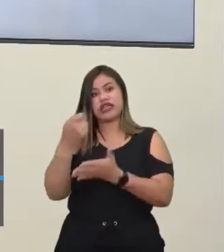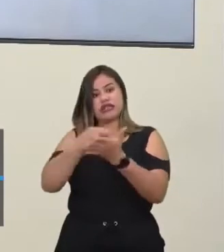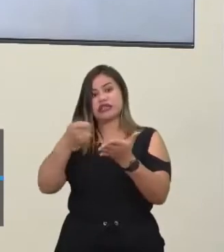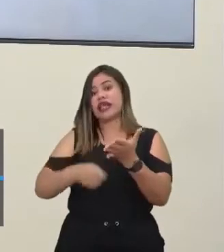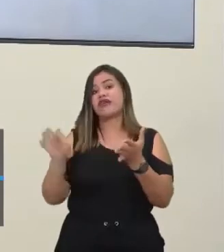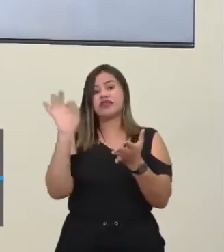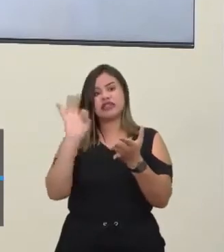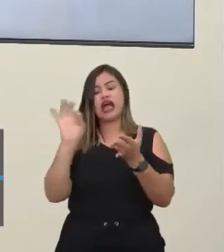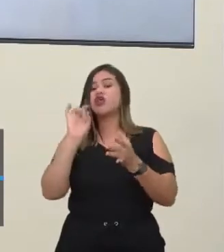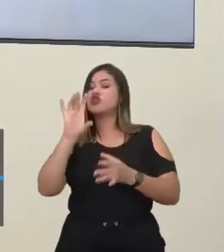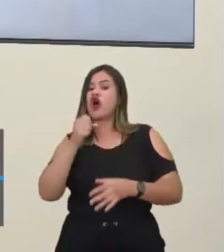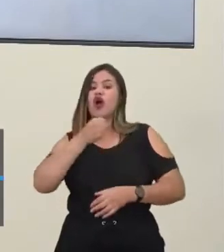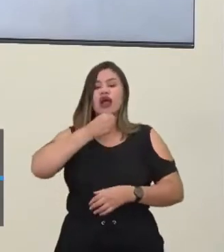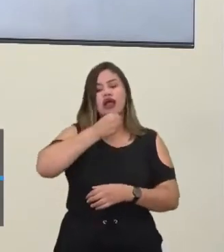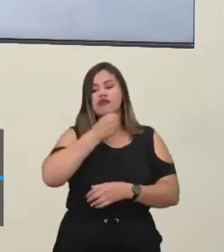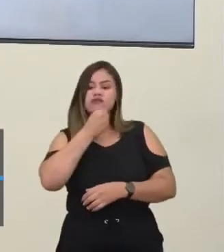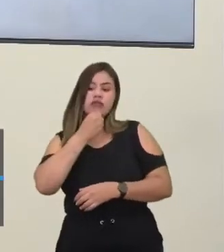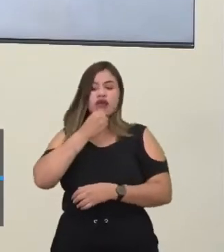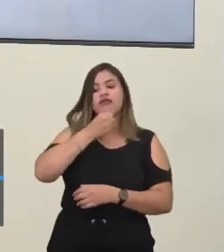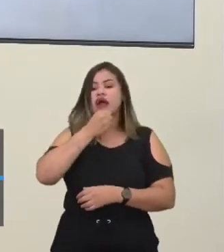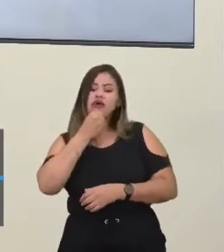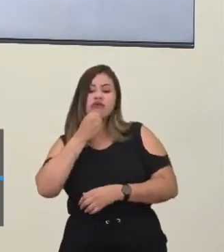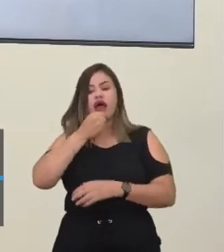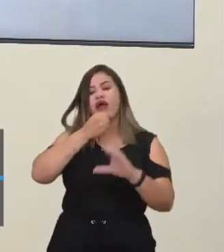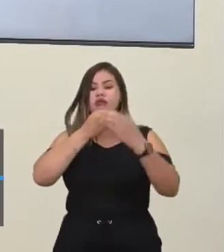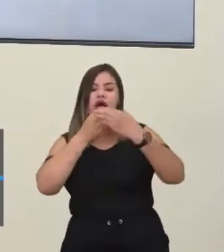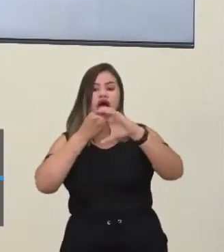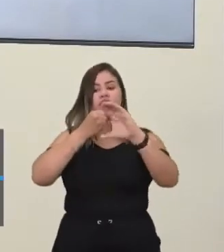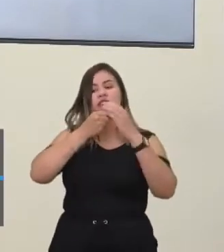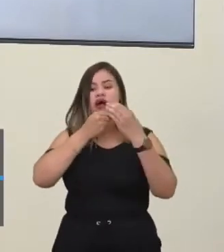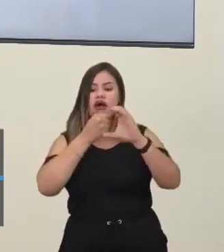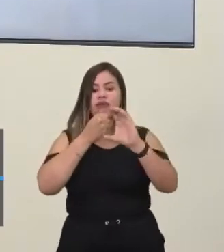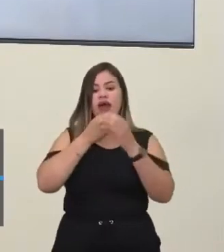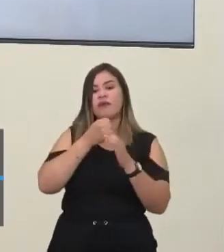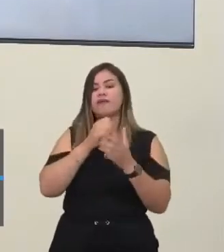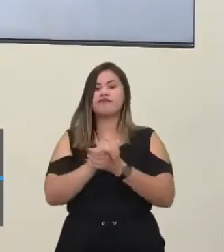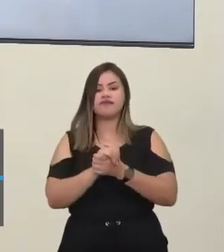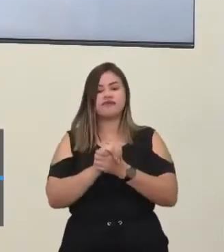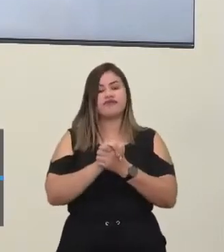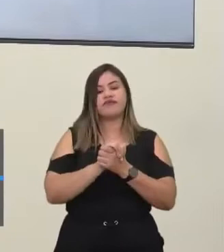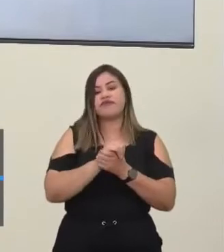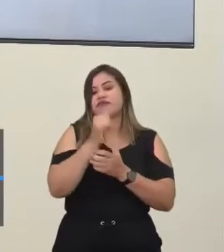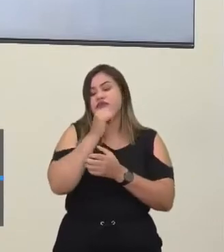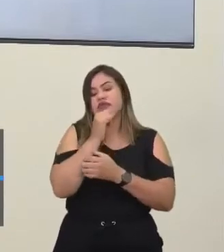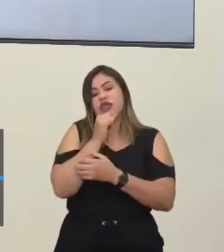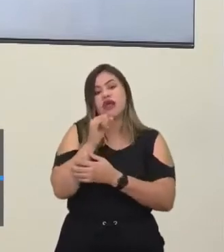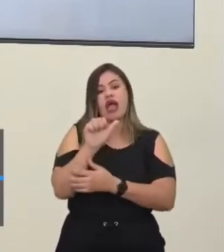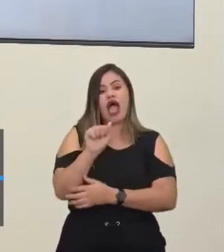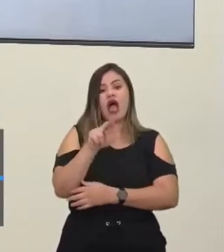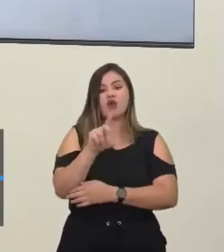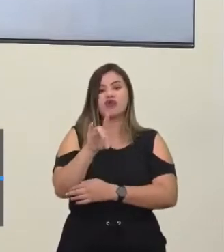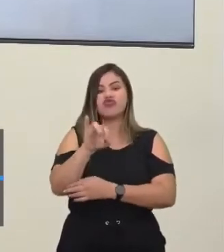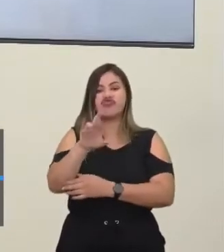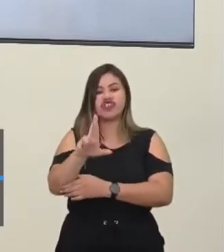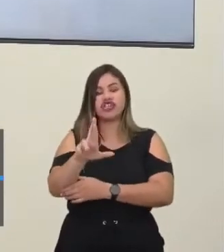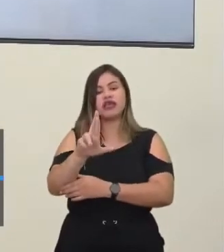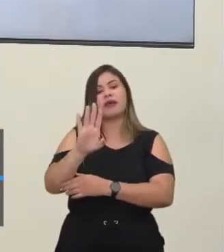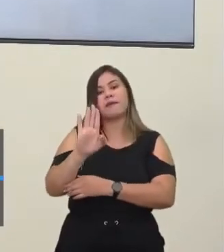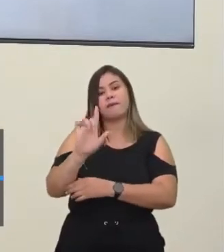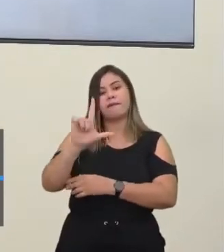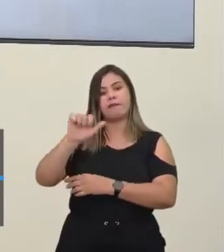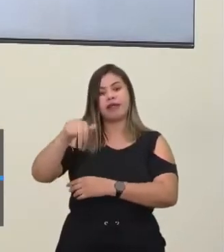música. Geralmente ela gravava, né, músicas de compositores como Aldir Blanc, né? Como,